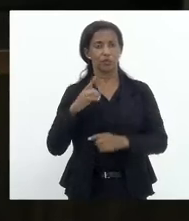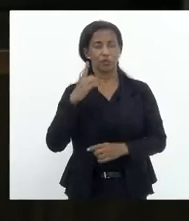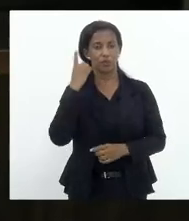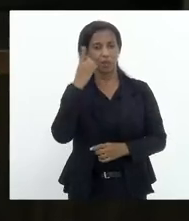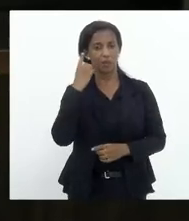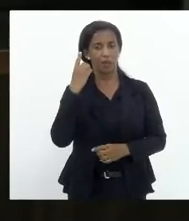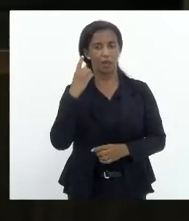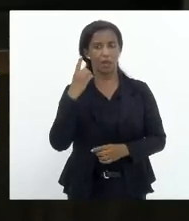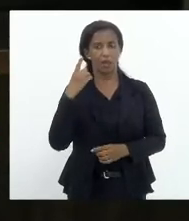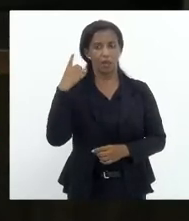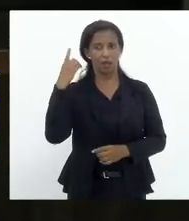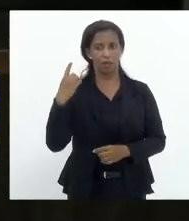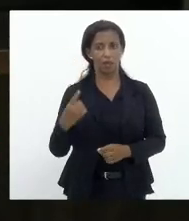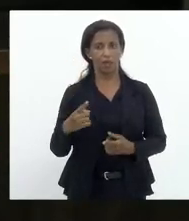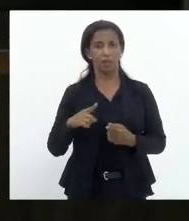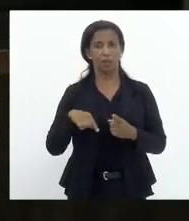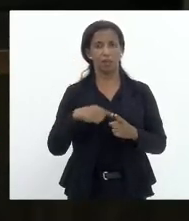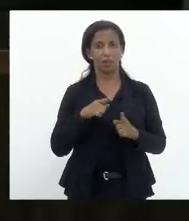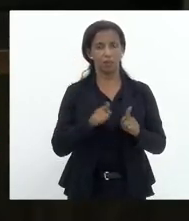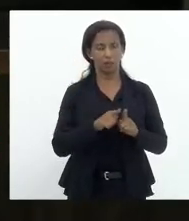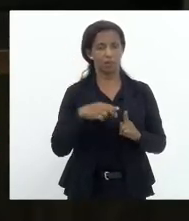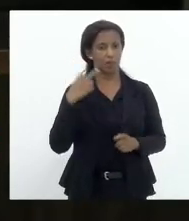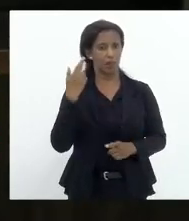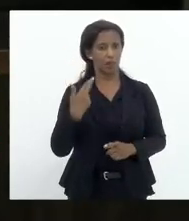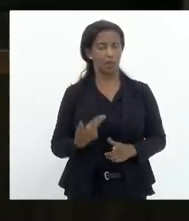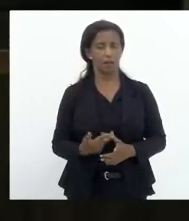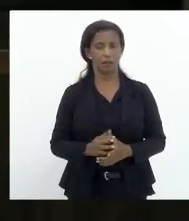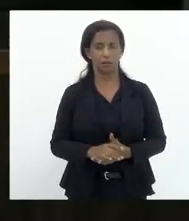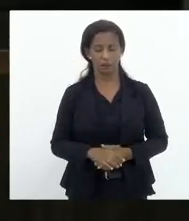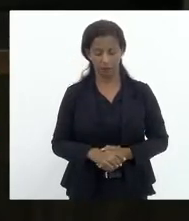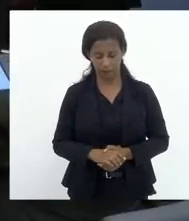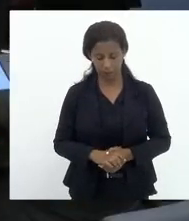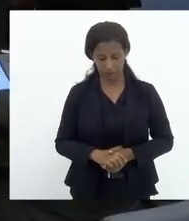Dani Monteiro seguida Renata Souza